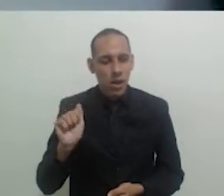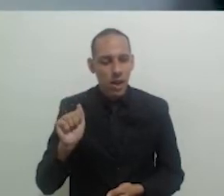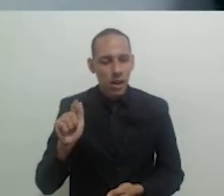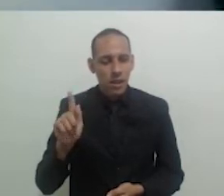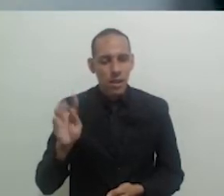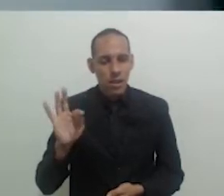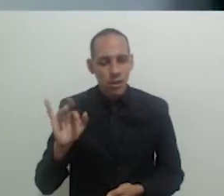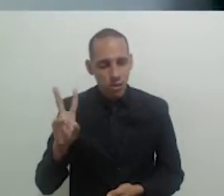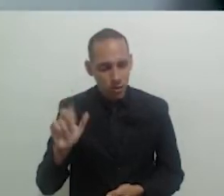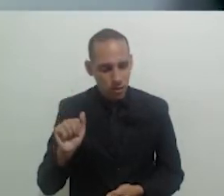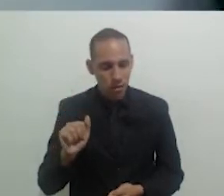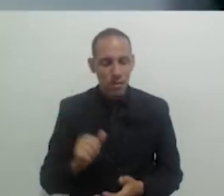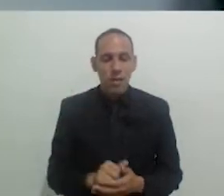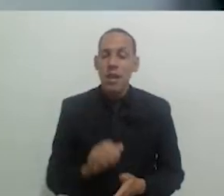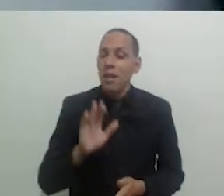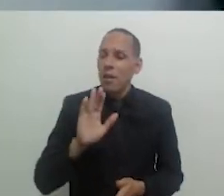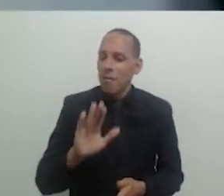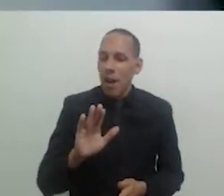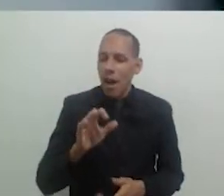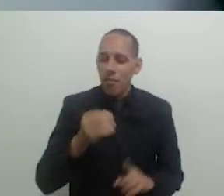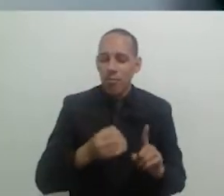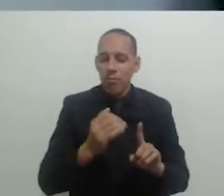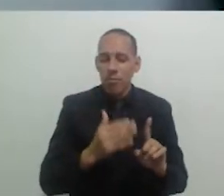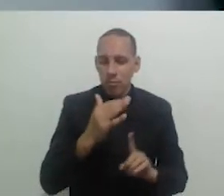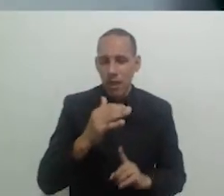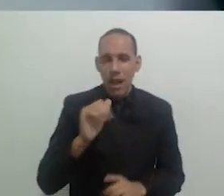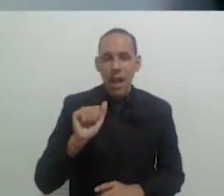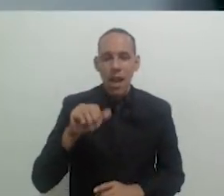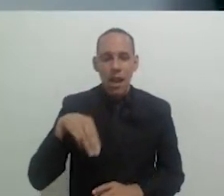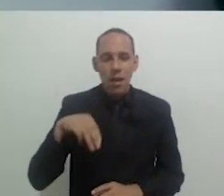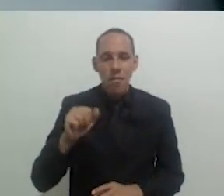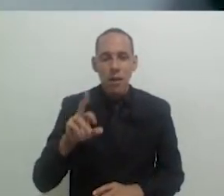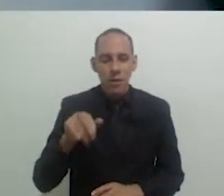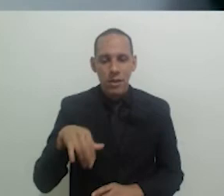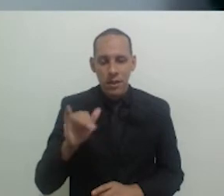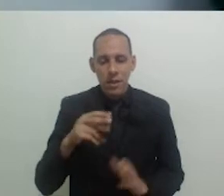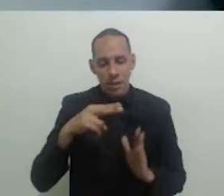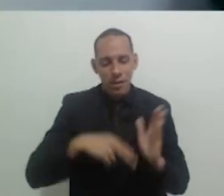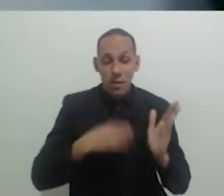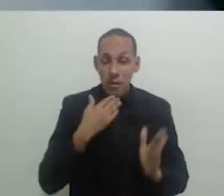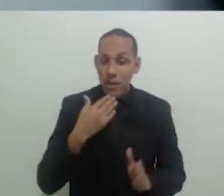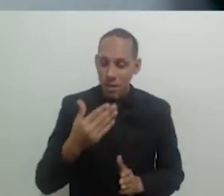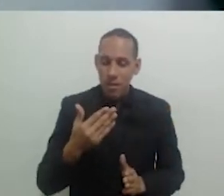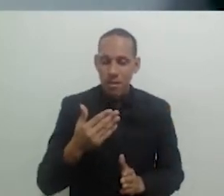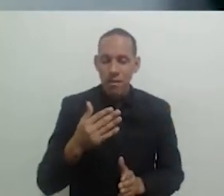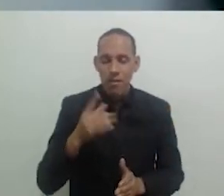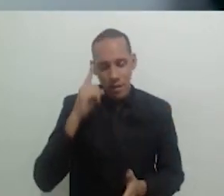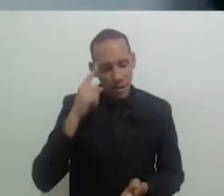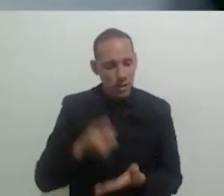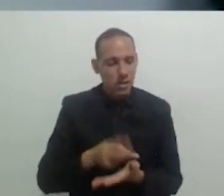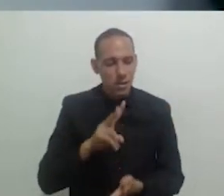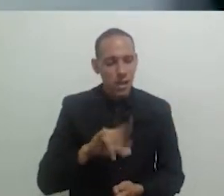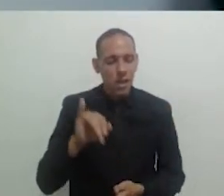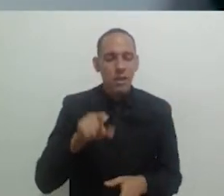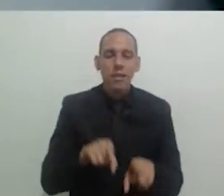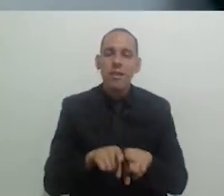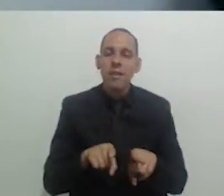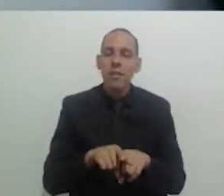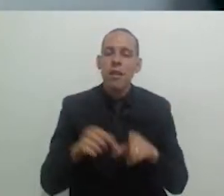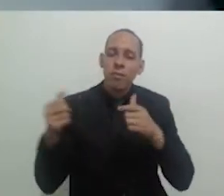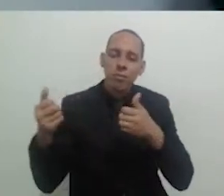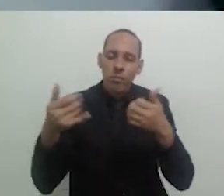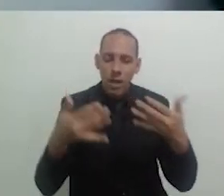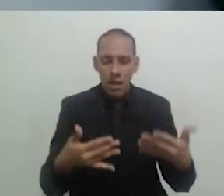Mas o desembargador Amauri decidirá... Pediu vista. Ele pediu vista, então okay. Ele manifestará o